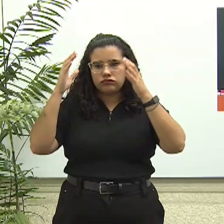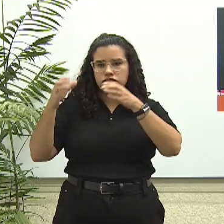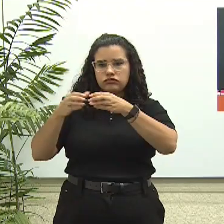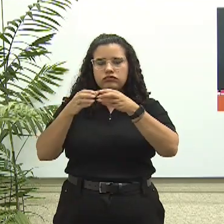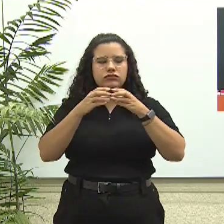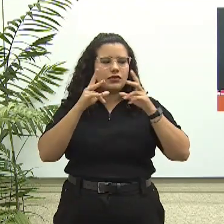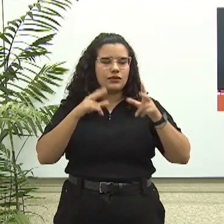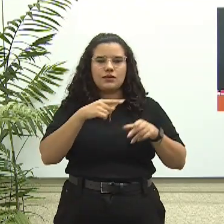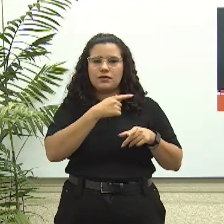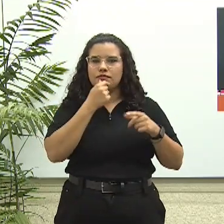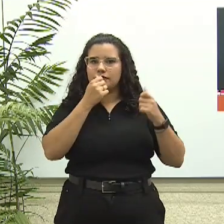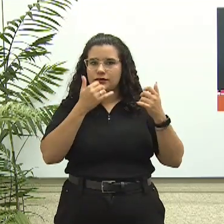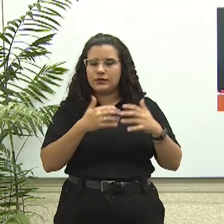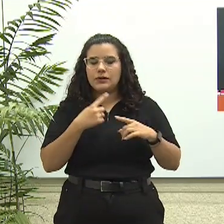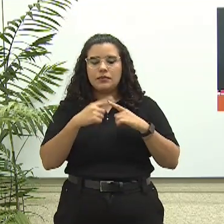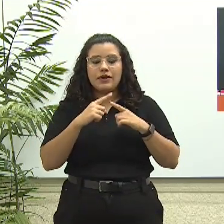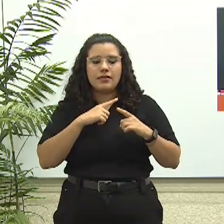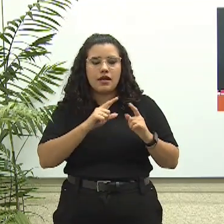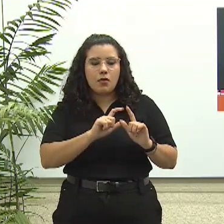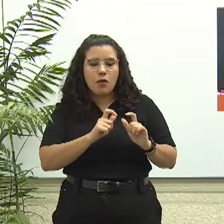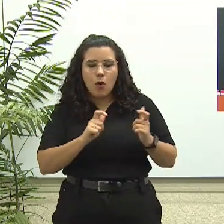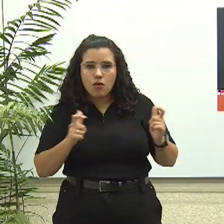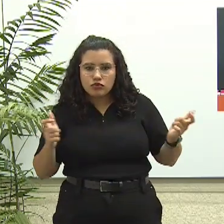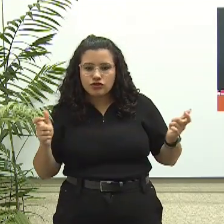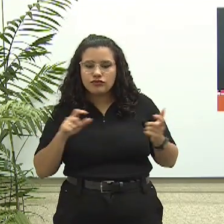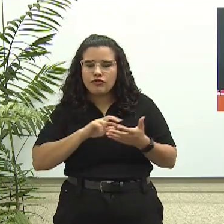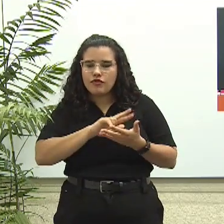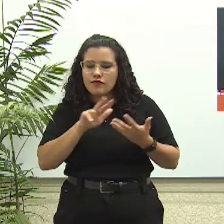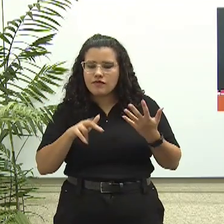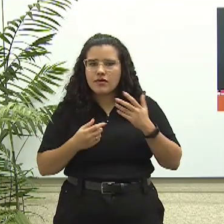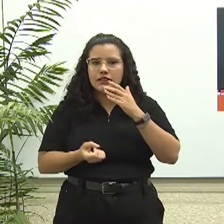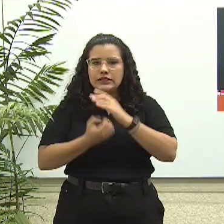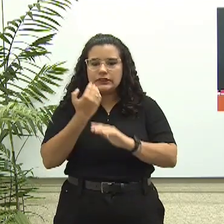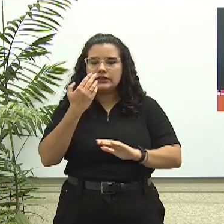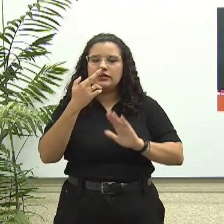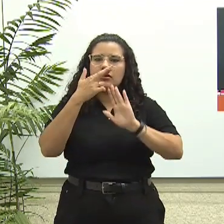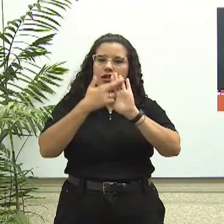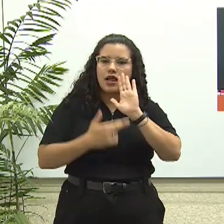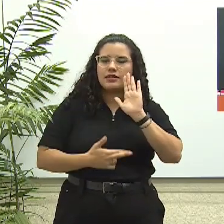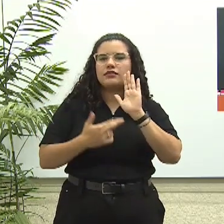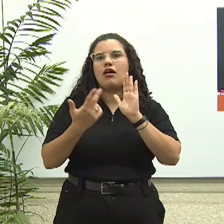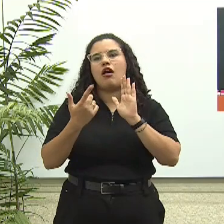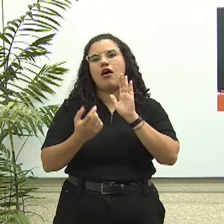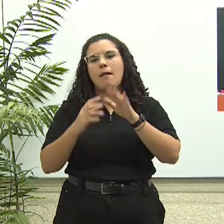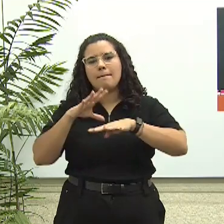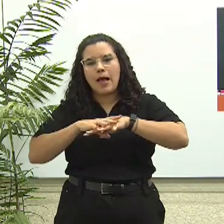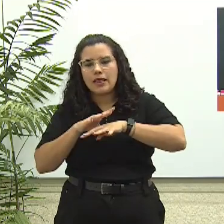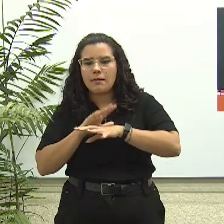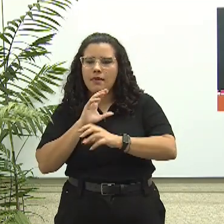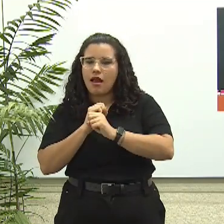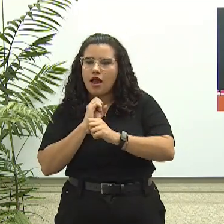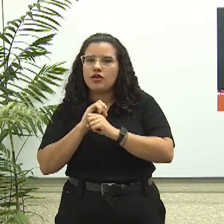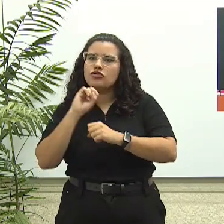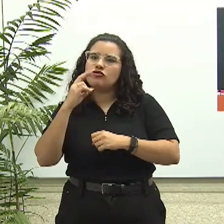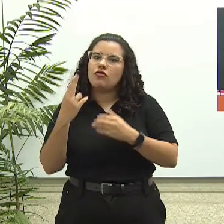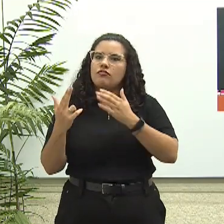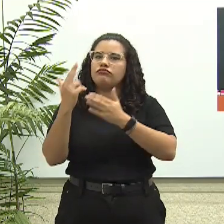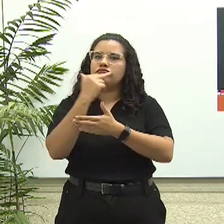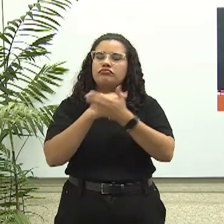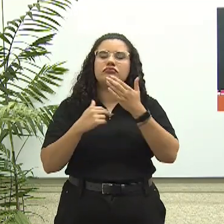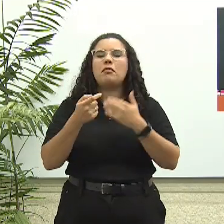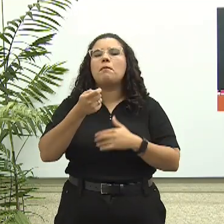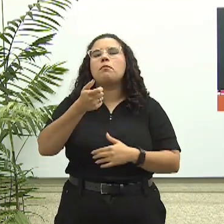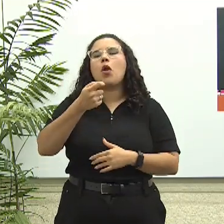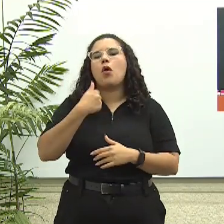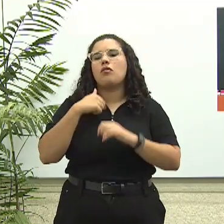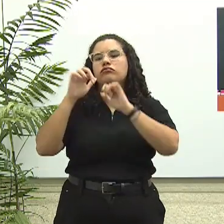Sérgio falou enquanto algoritmos imprevisíveis constroem redações fórmulas matemáticas ou obras de arte a partir de poucos dados de